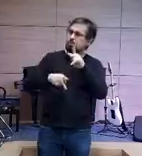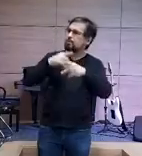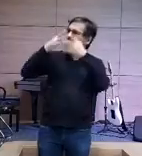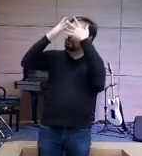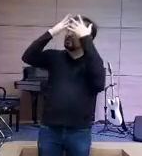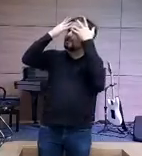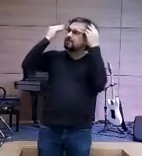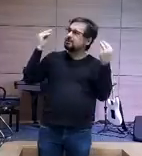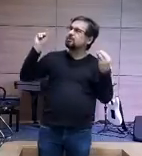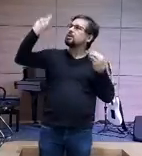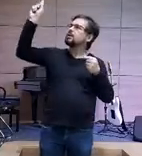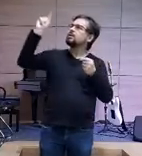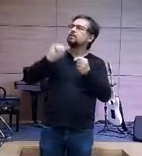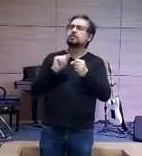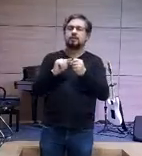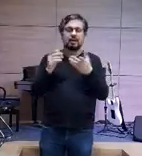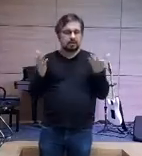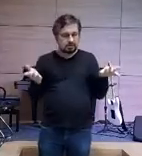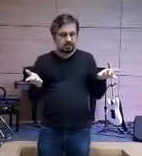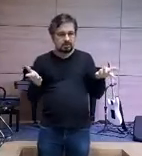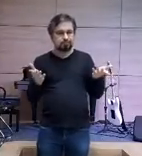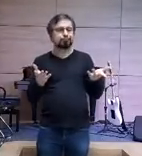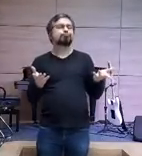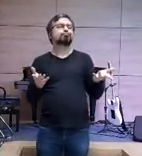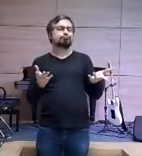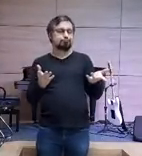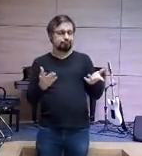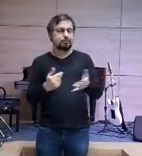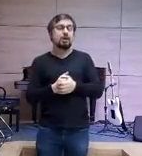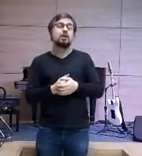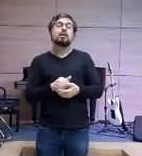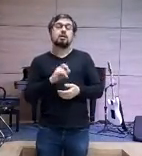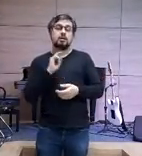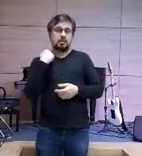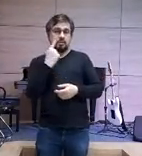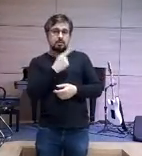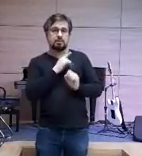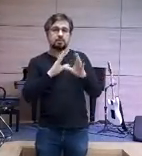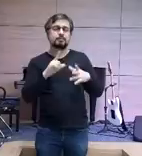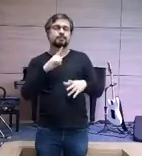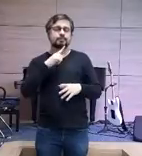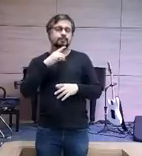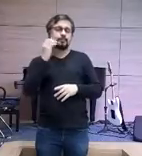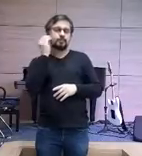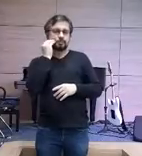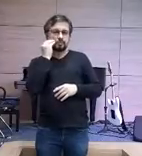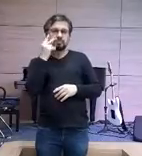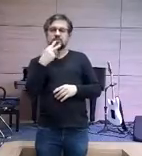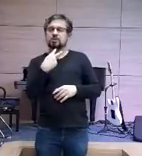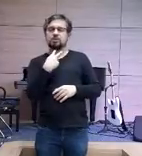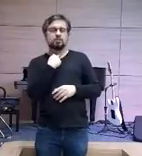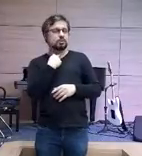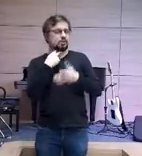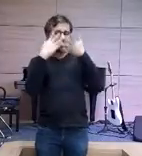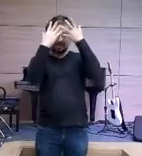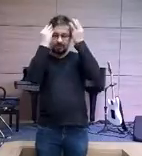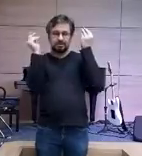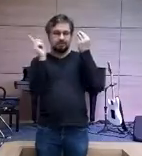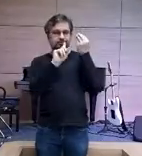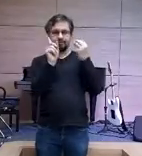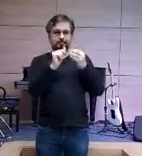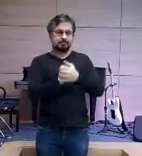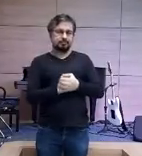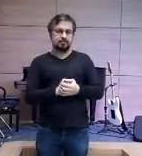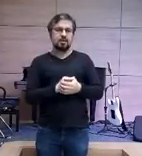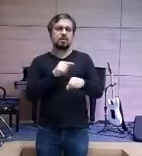e é por isso que nós quando temos experiência vivemos com o senhor nós não podemos baixar a guarda